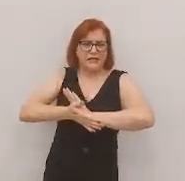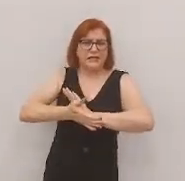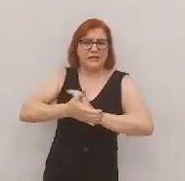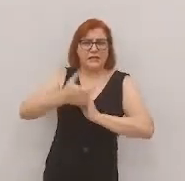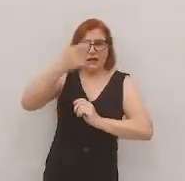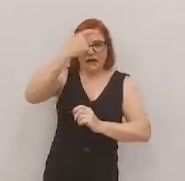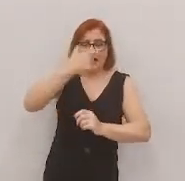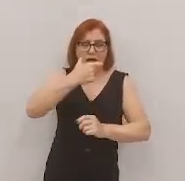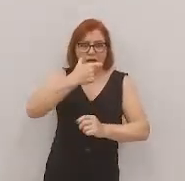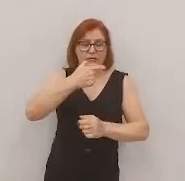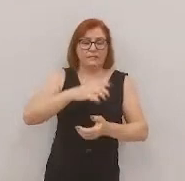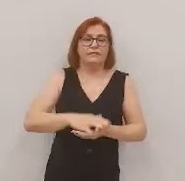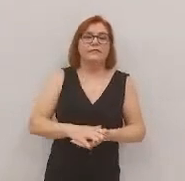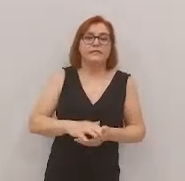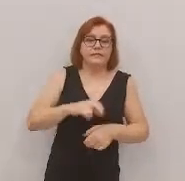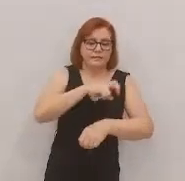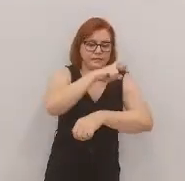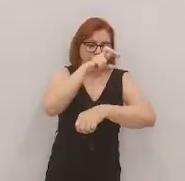Jesus.